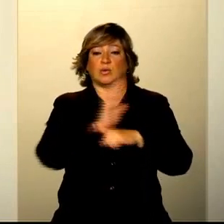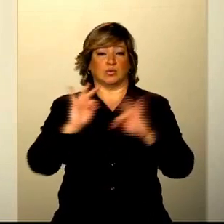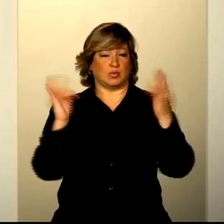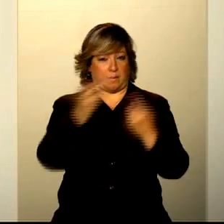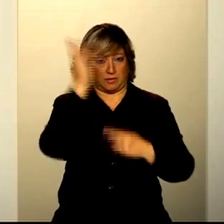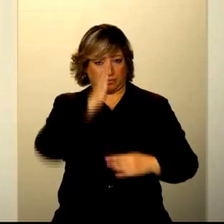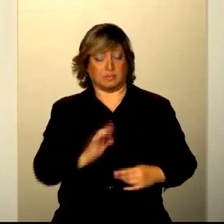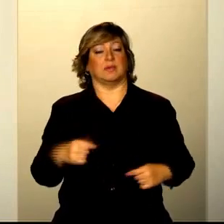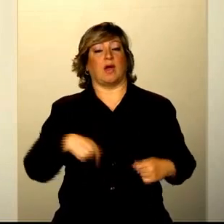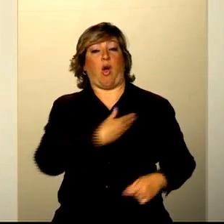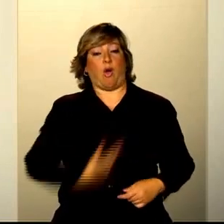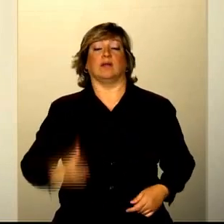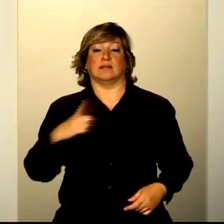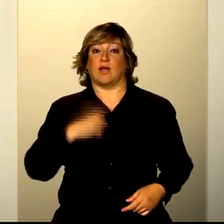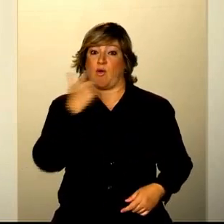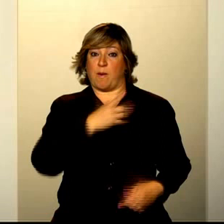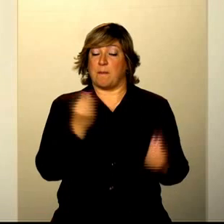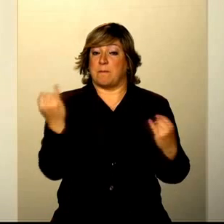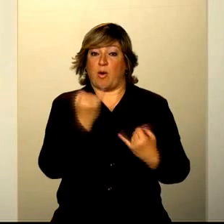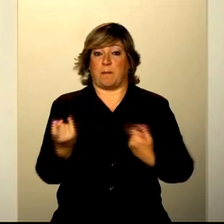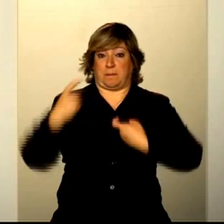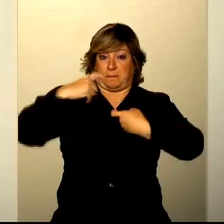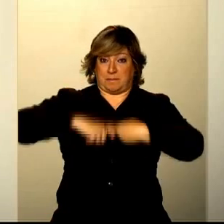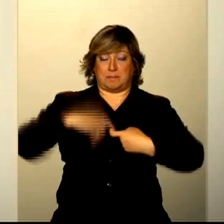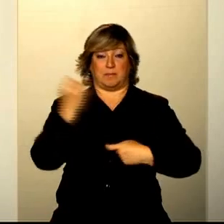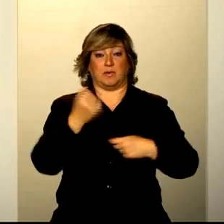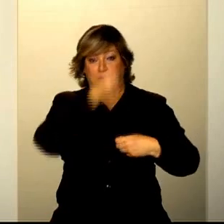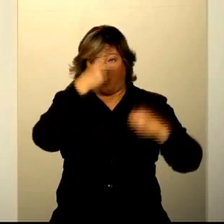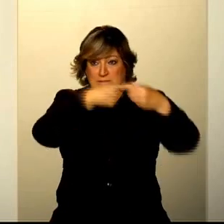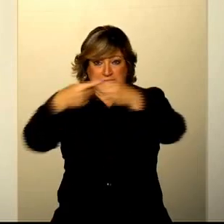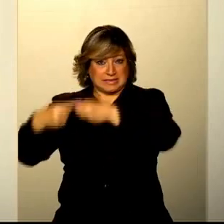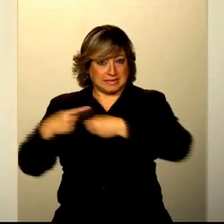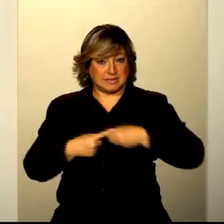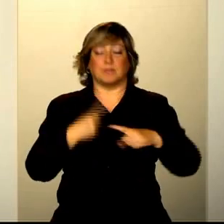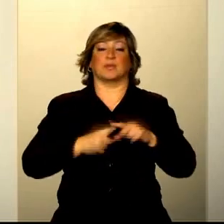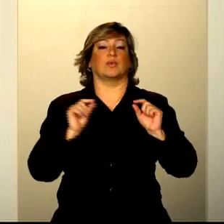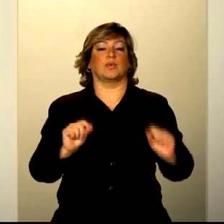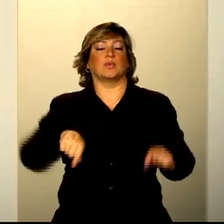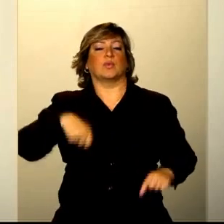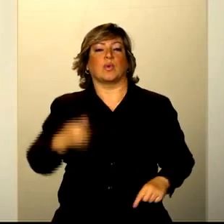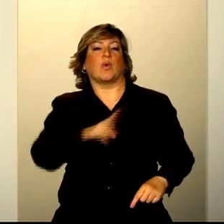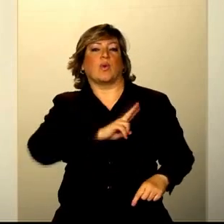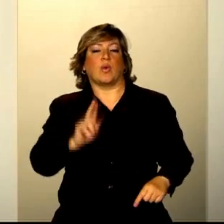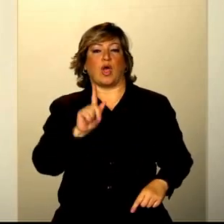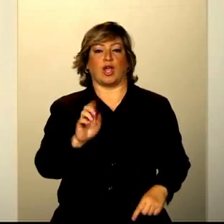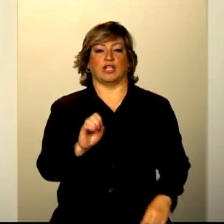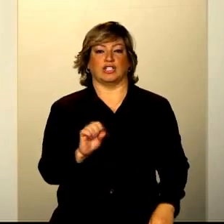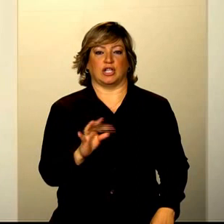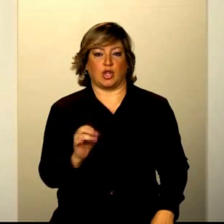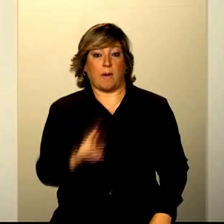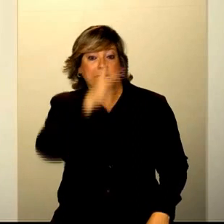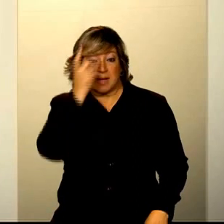governo conta com uma parceria muito importante nos municípios que é o chamado gestor